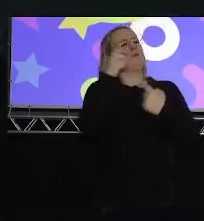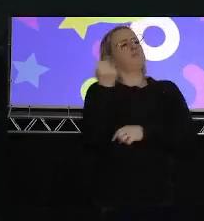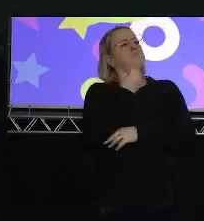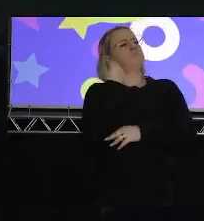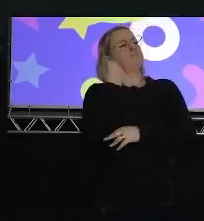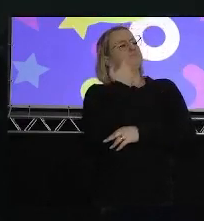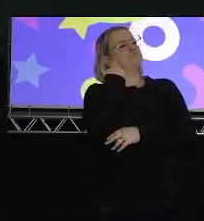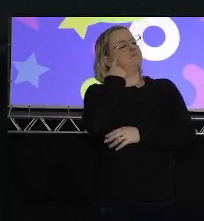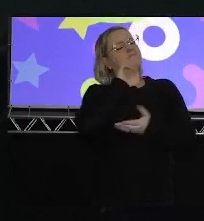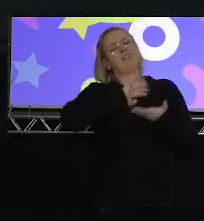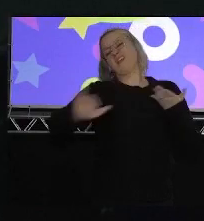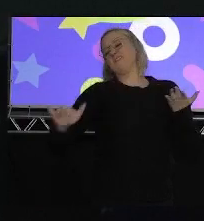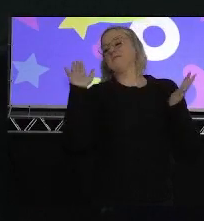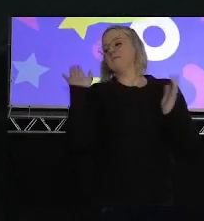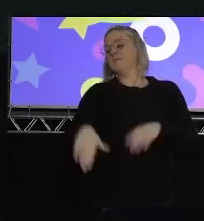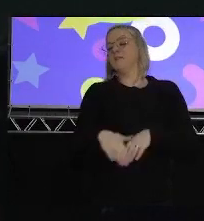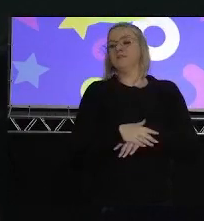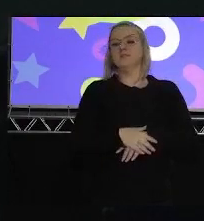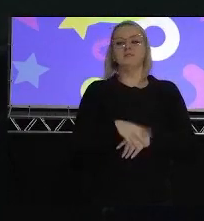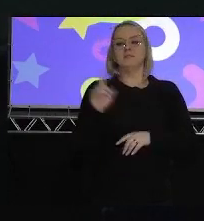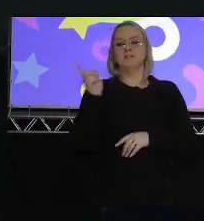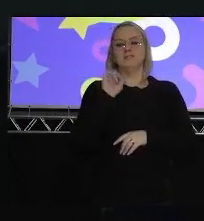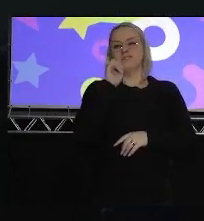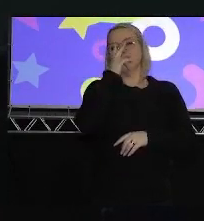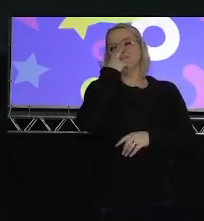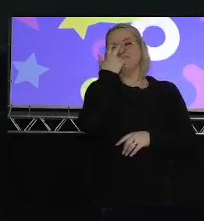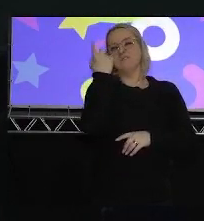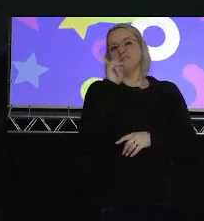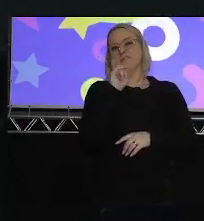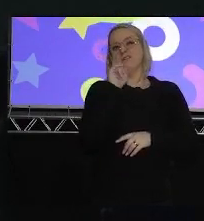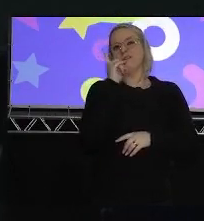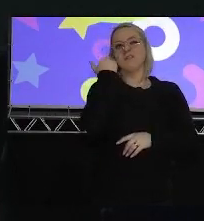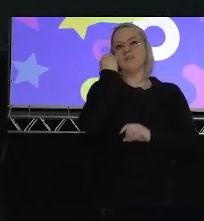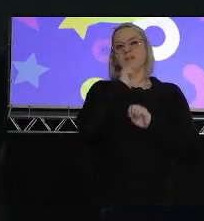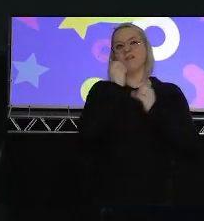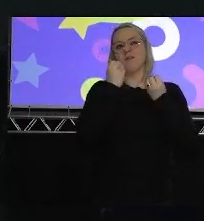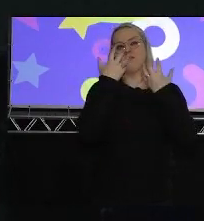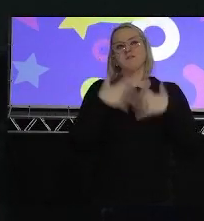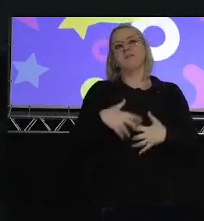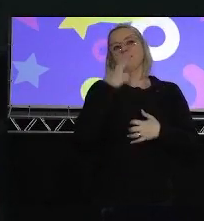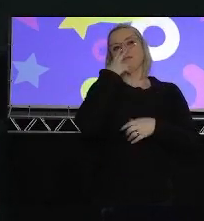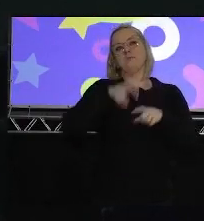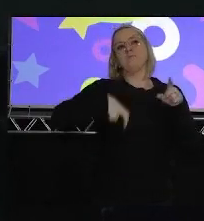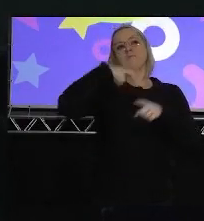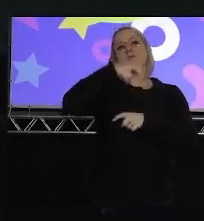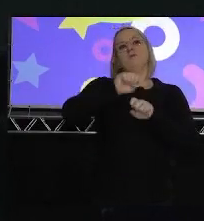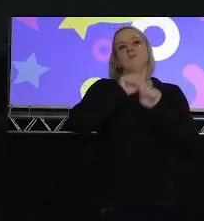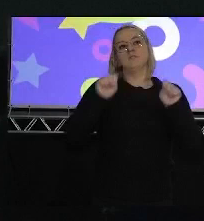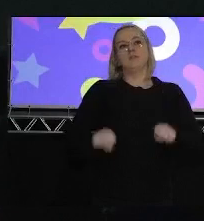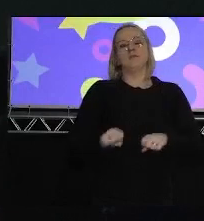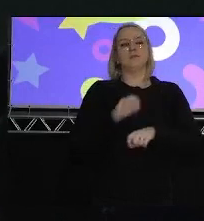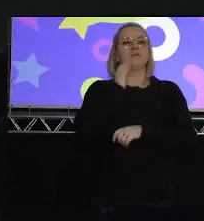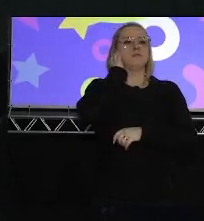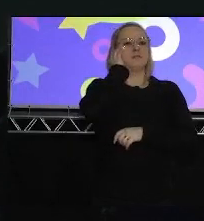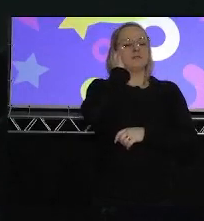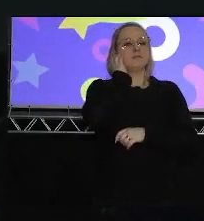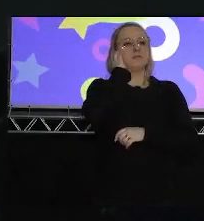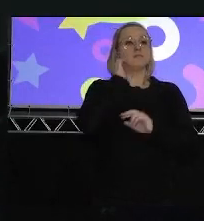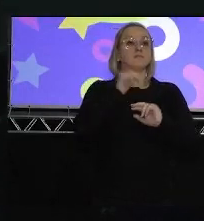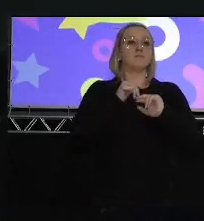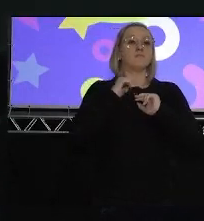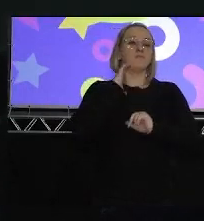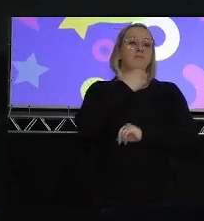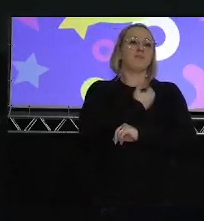gente tirou fora isso aí. Então, o pessoal entende como é que funciona e começa a burlar o sistema, né? E aí a gente trabalha